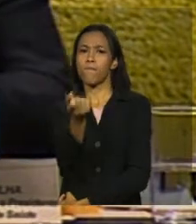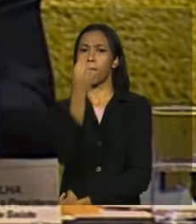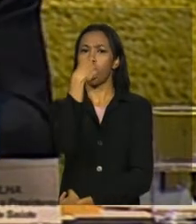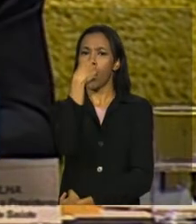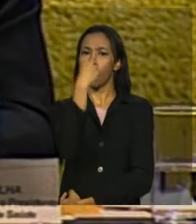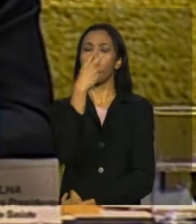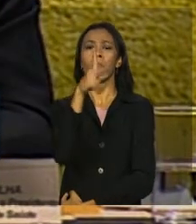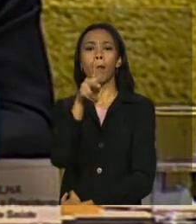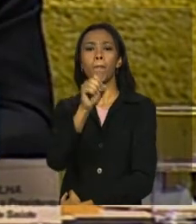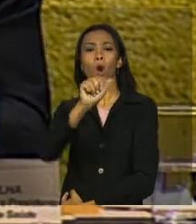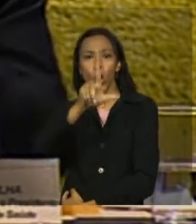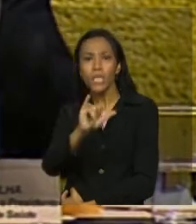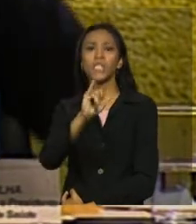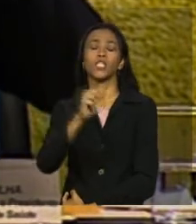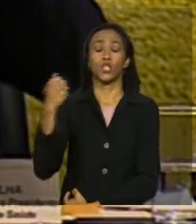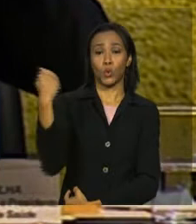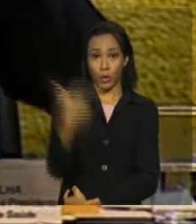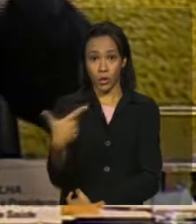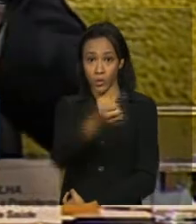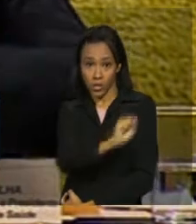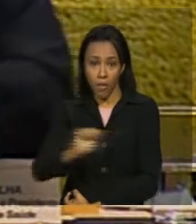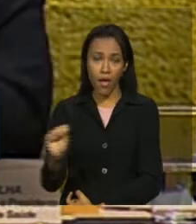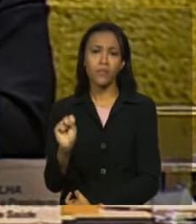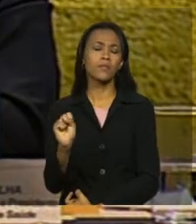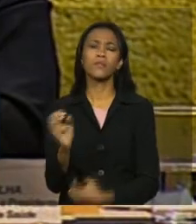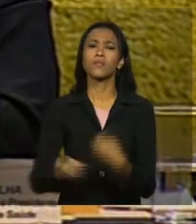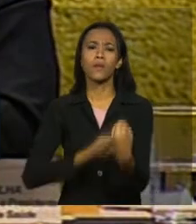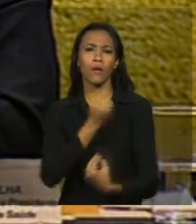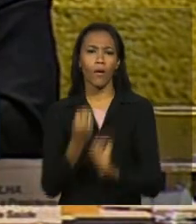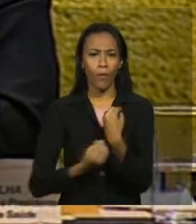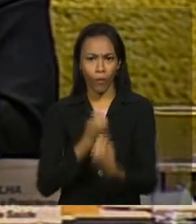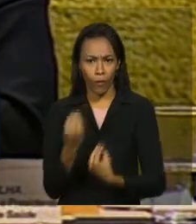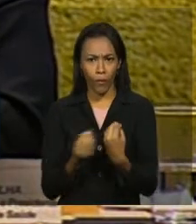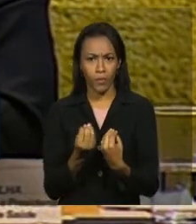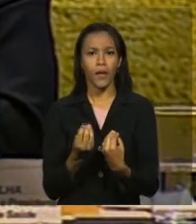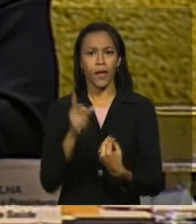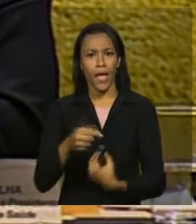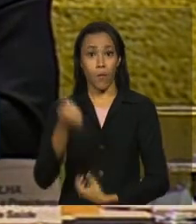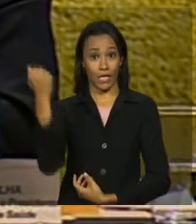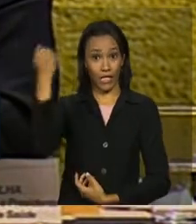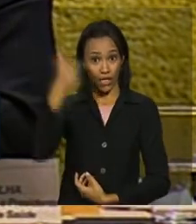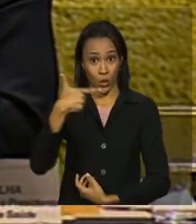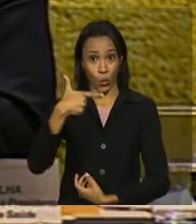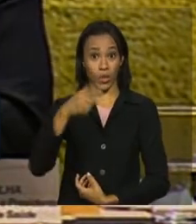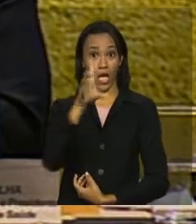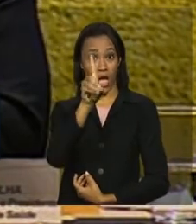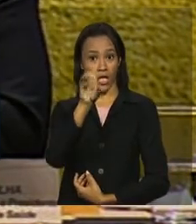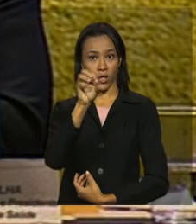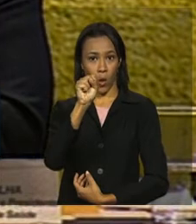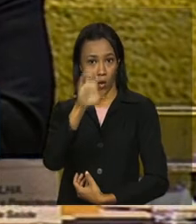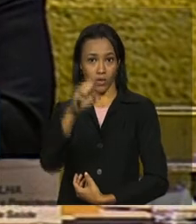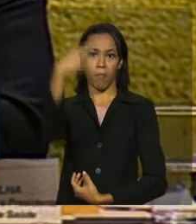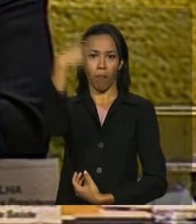pólio e no segundo semestre invés de fazer uma campanha do que seria uma segunda dose uma segunda campanha